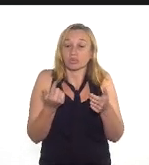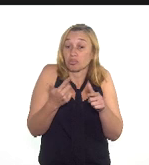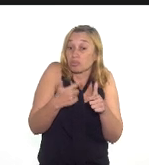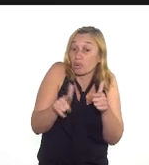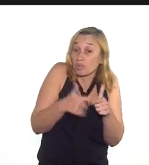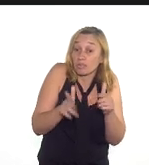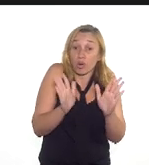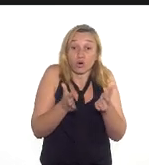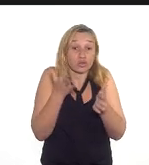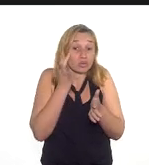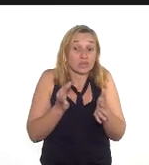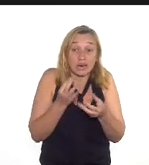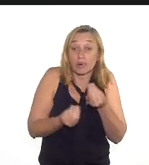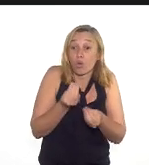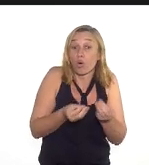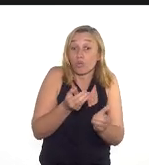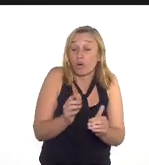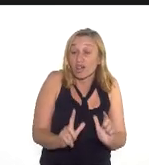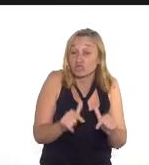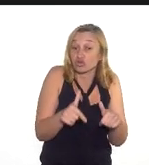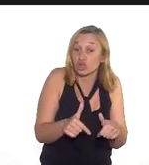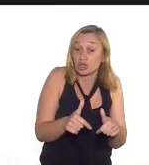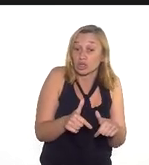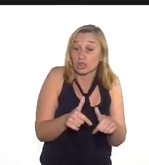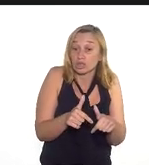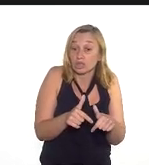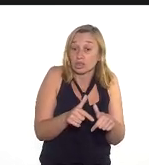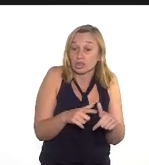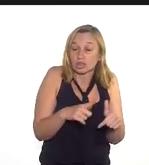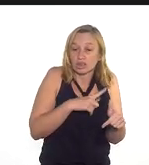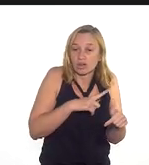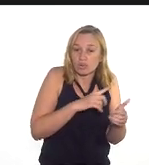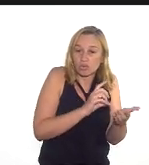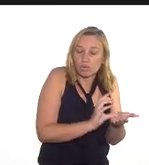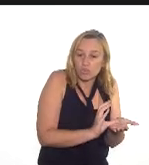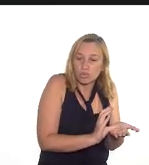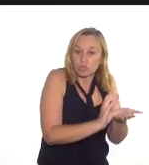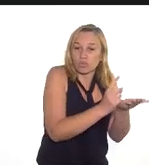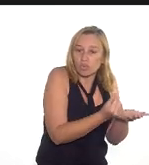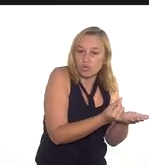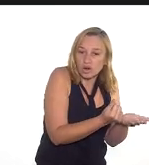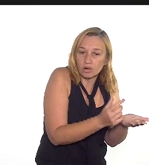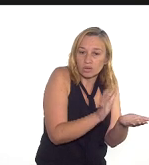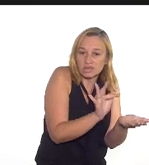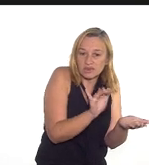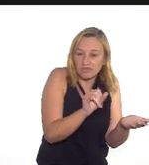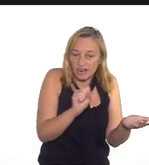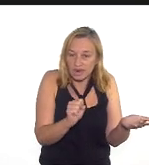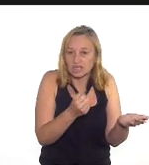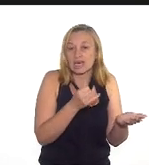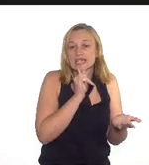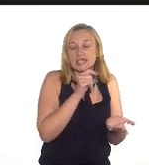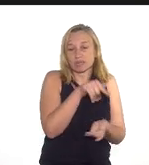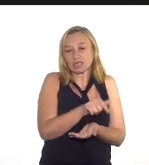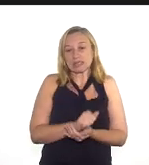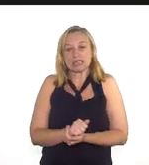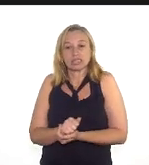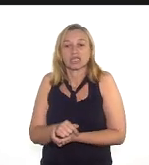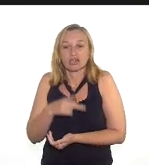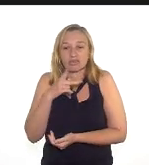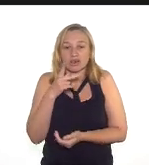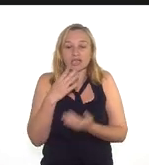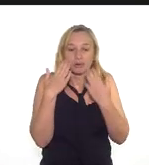gente não sabe, por exemplo, como proceder quando existe um valor levantado pela Cefaz. Eu vou dar um exemplo que a gente falou na